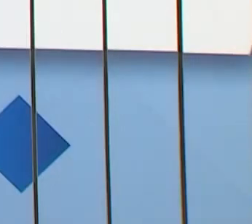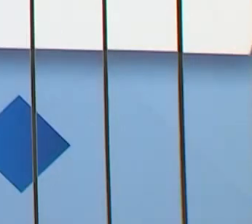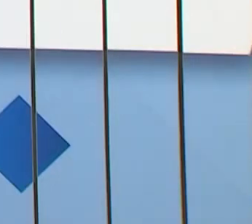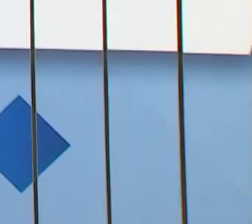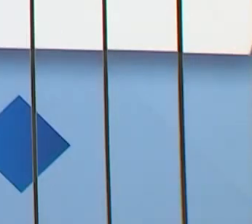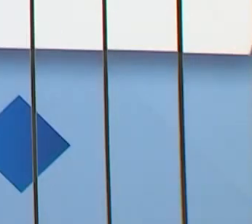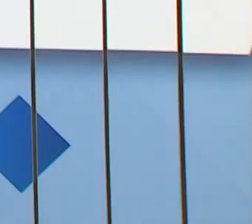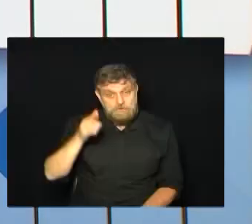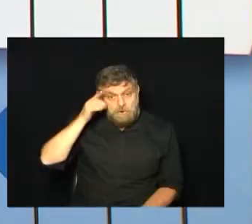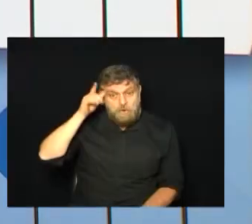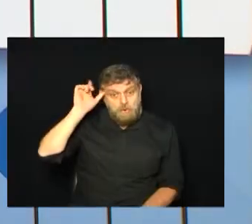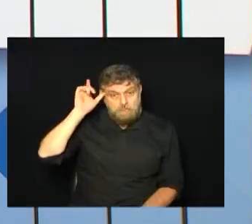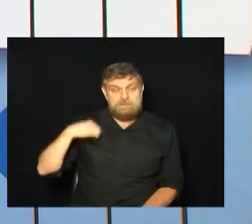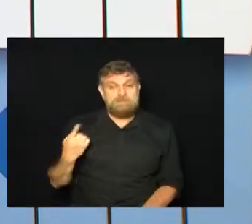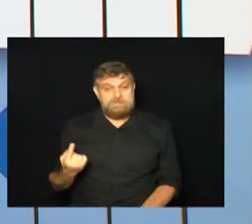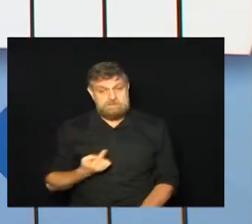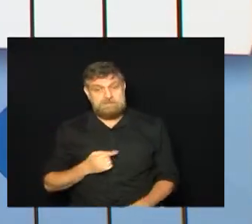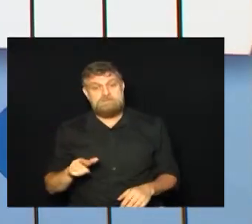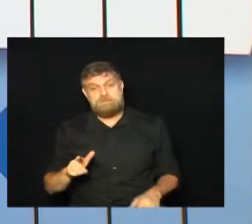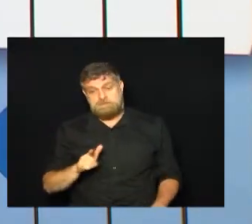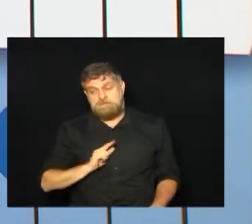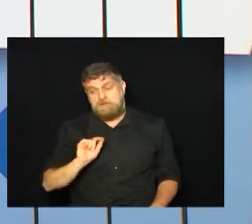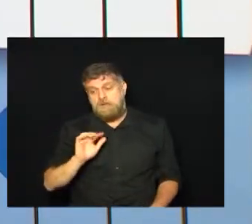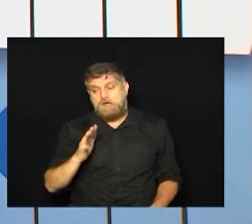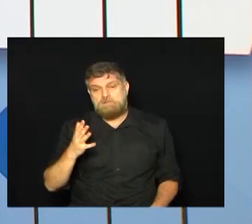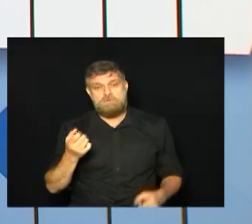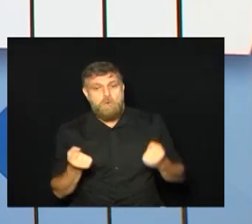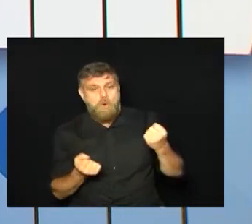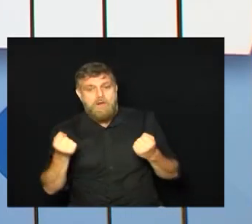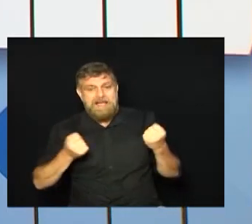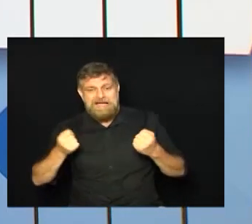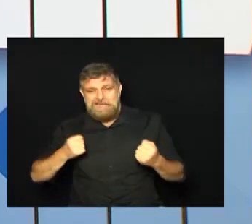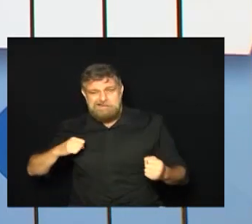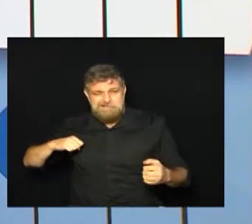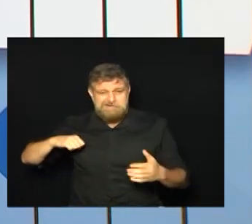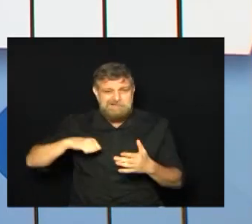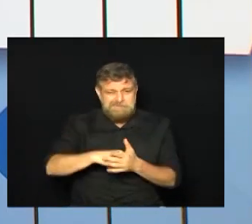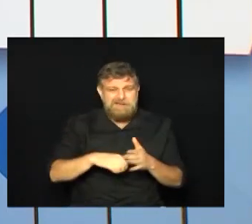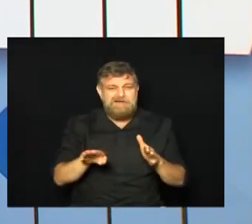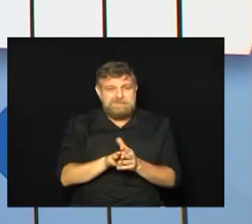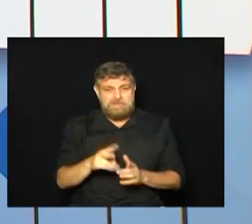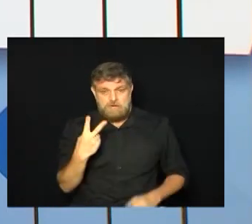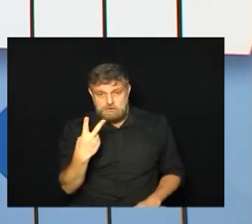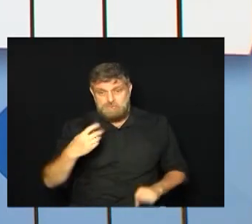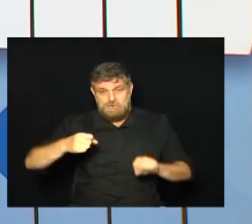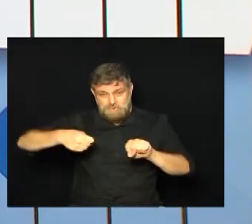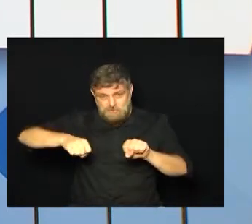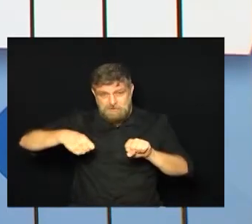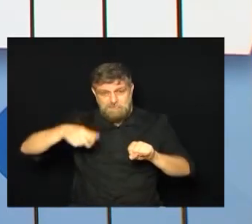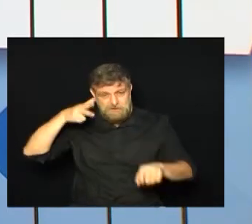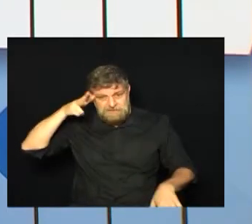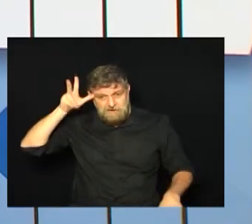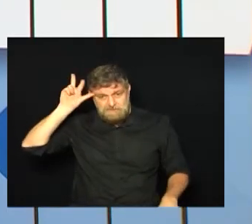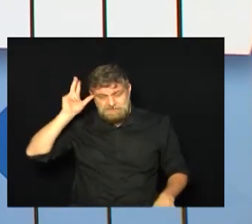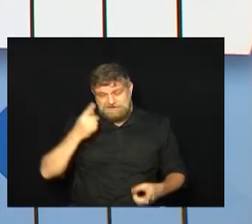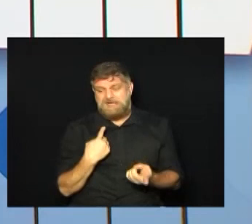Olha, e ontem a gente inclusive teve um carro que sofreu um acidente lá. Anteontem, 2 motos. É uma avenida